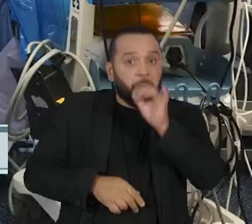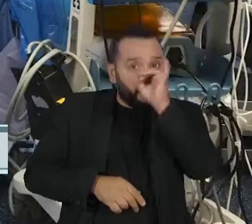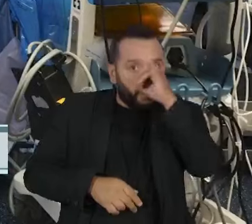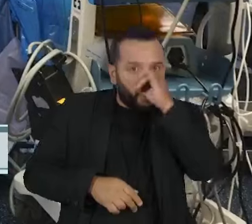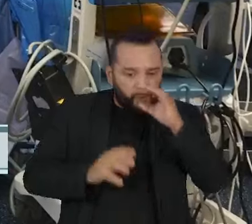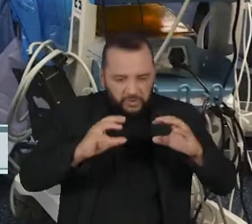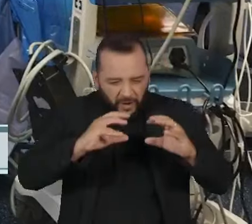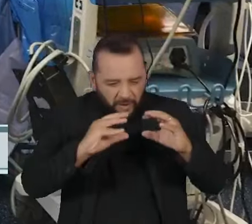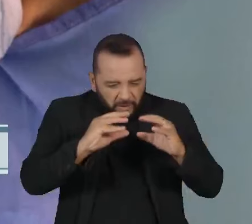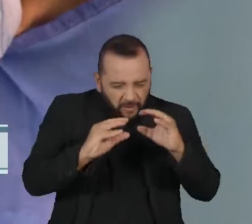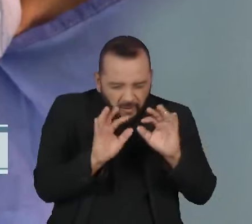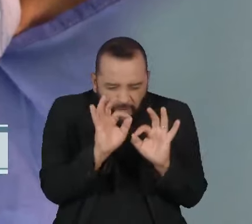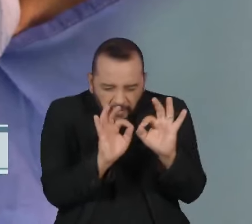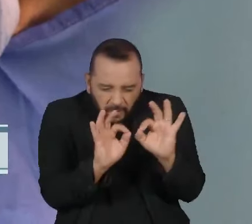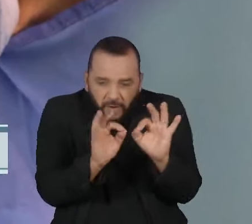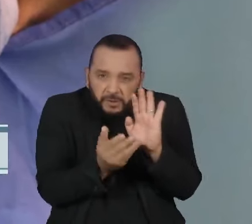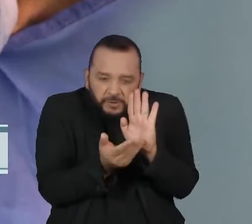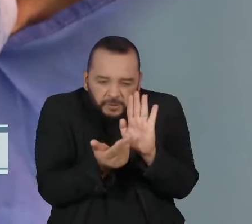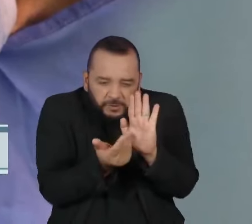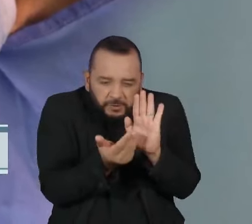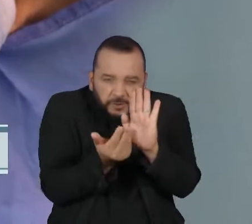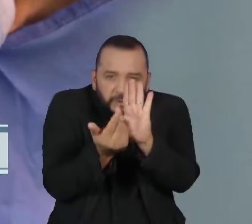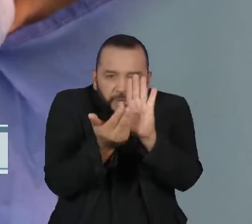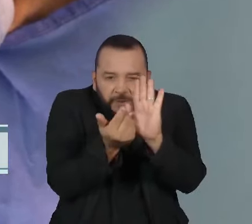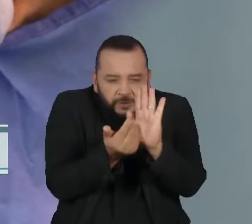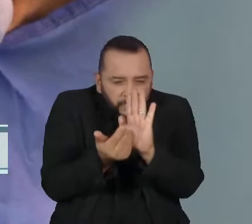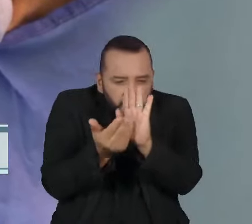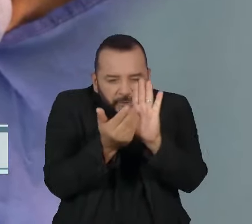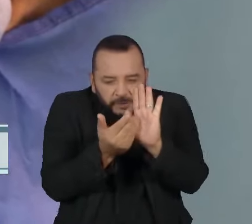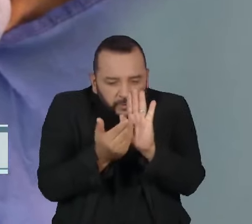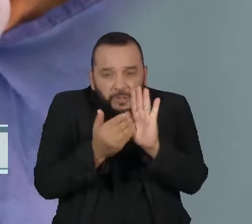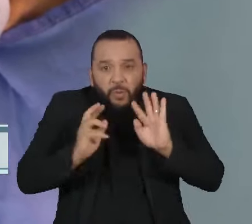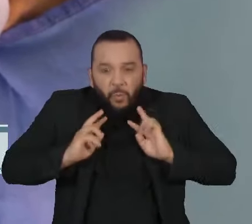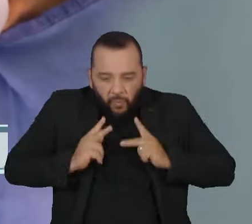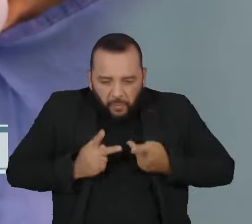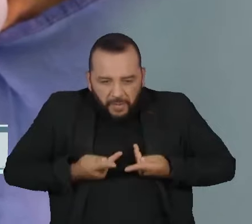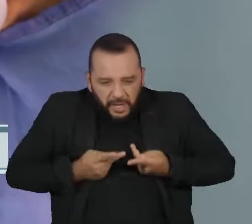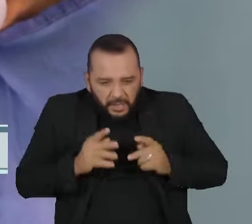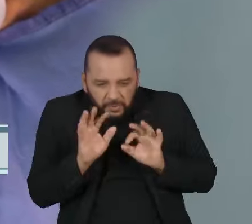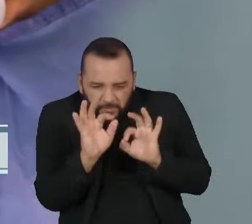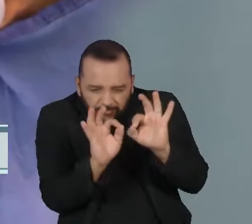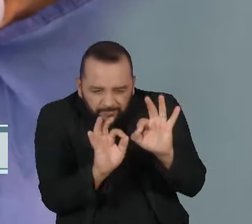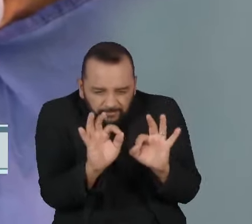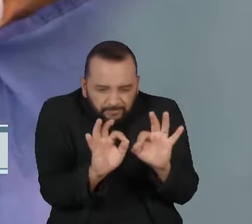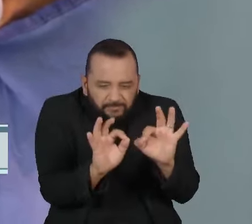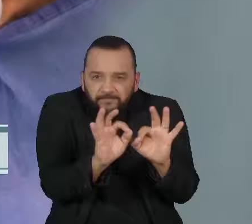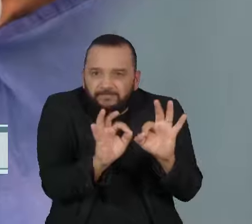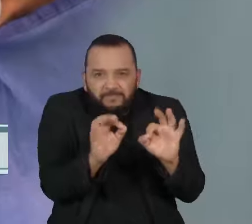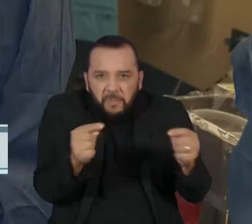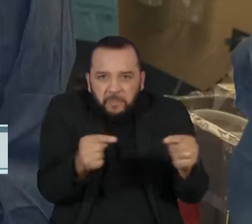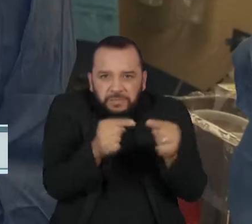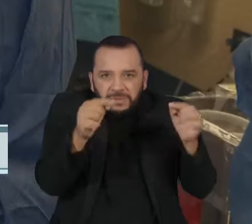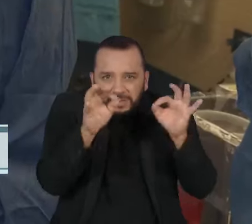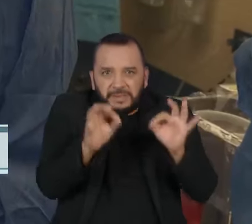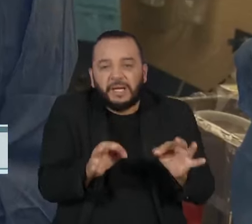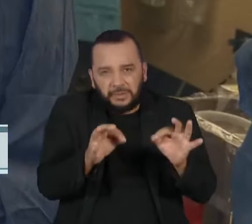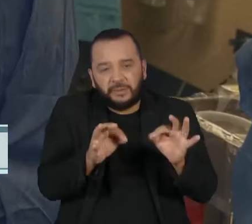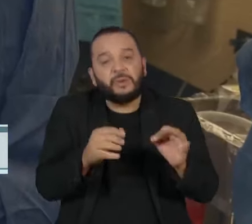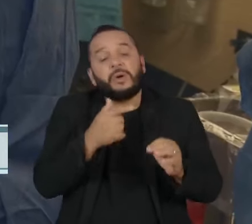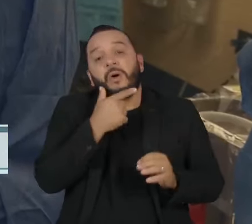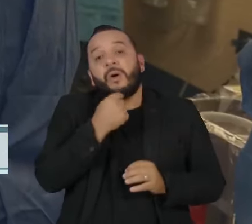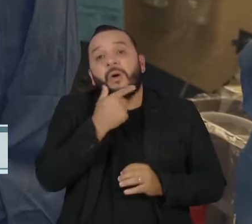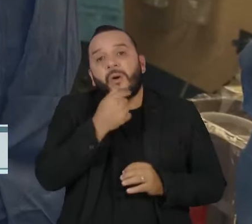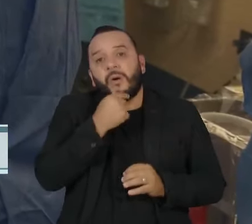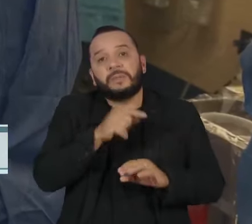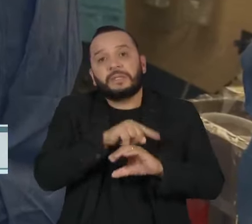remoção dos genes do animal e para o implante de genes humanos para melhorar a compatibilidade os cientistas